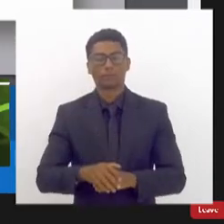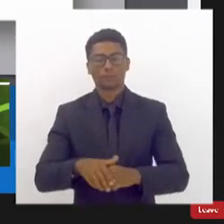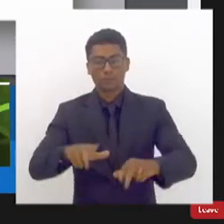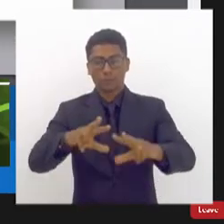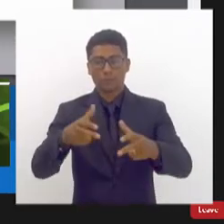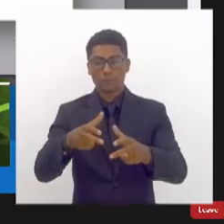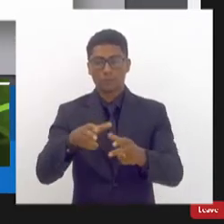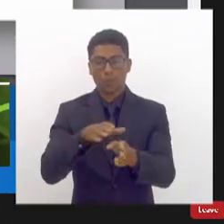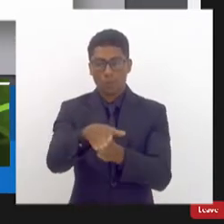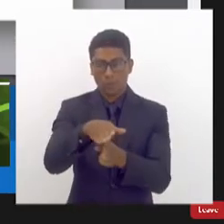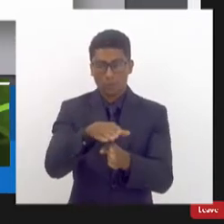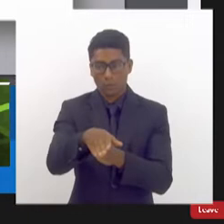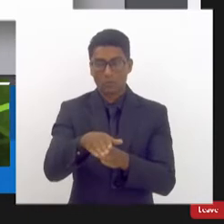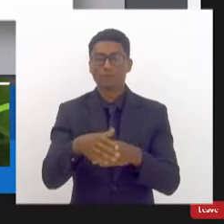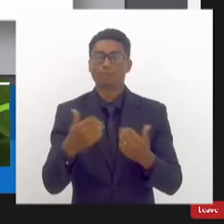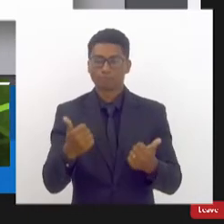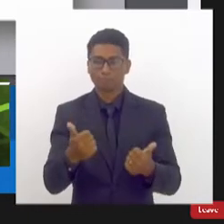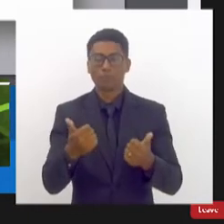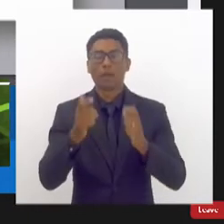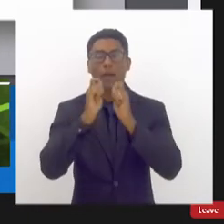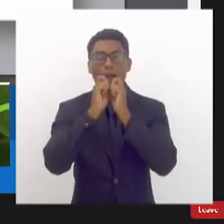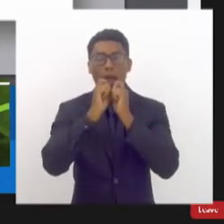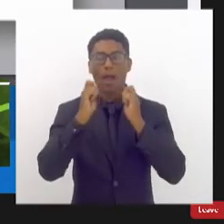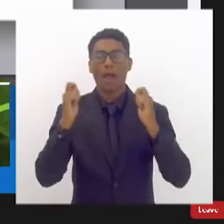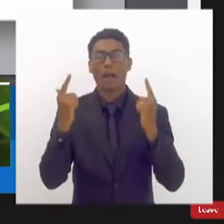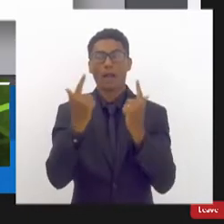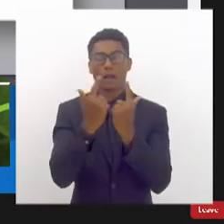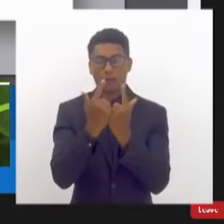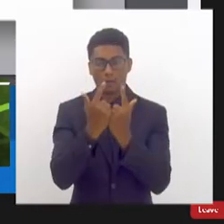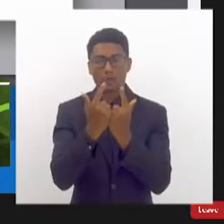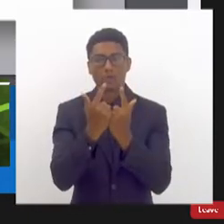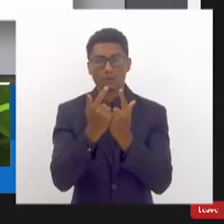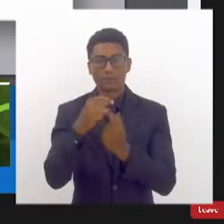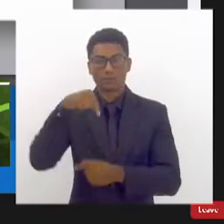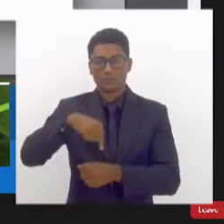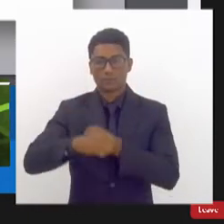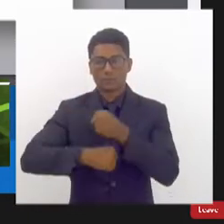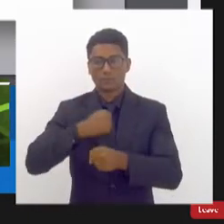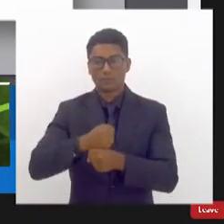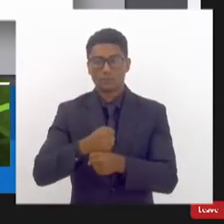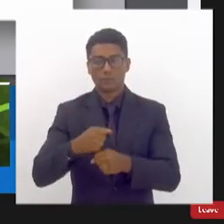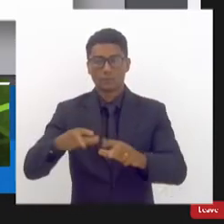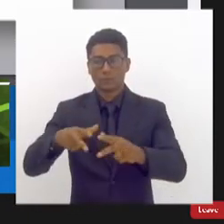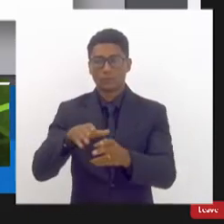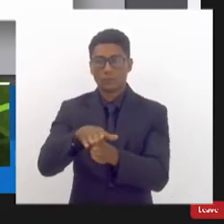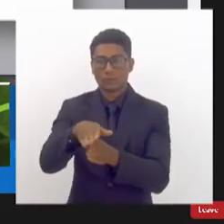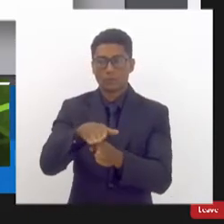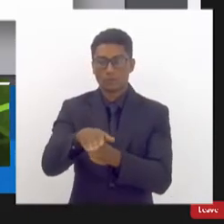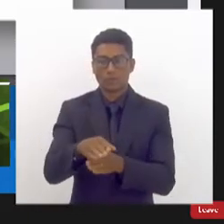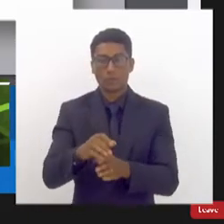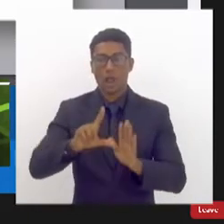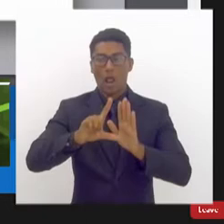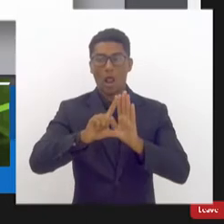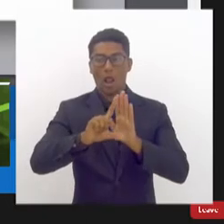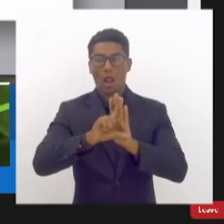Nesse ano, a Alerj previu para o Conselho Estadual de Educação, na LOA,